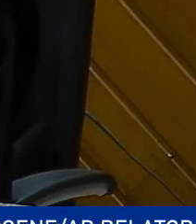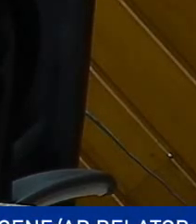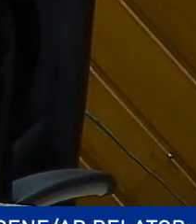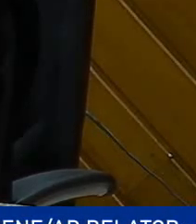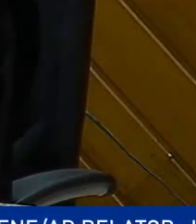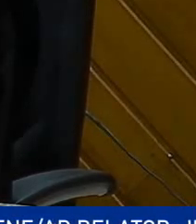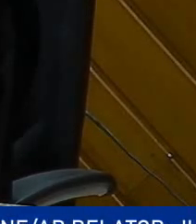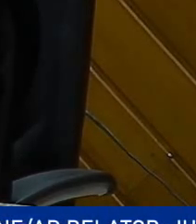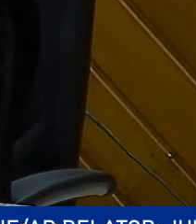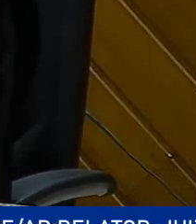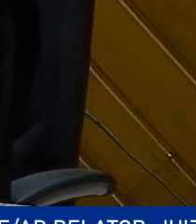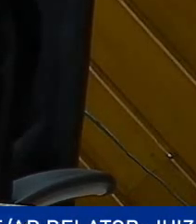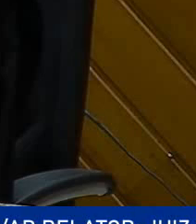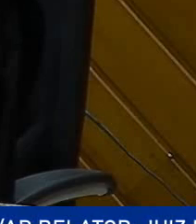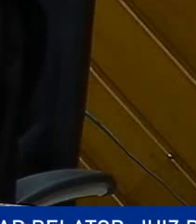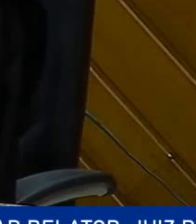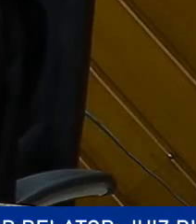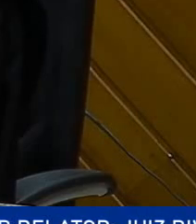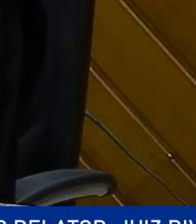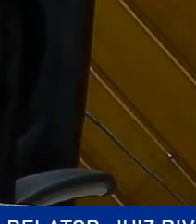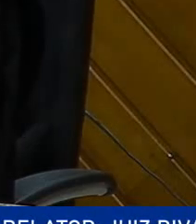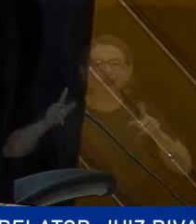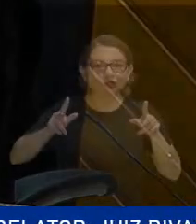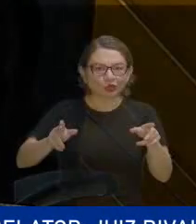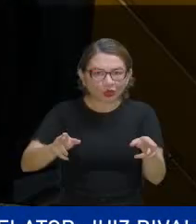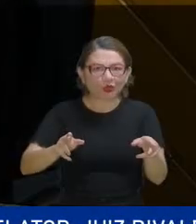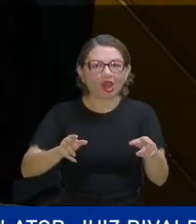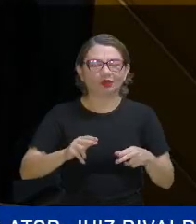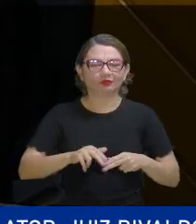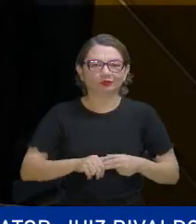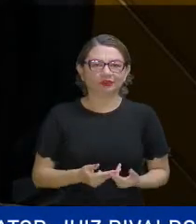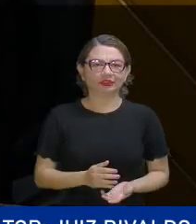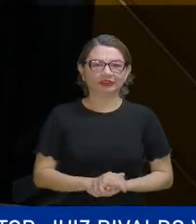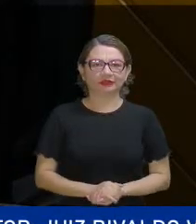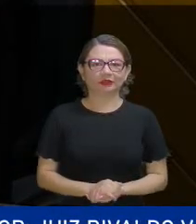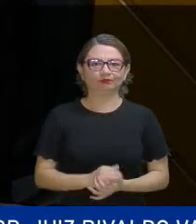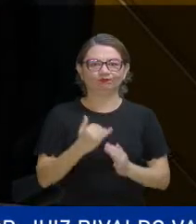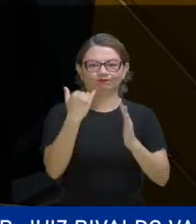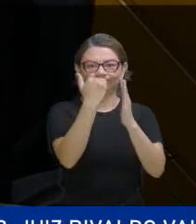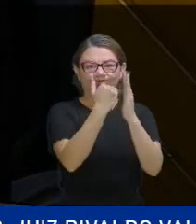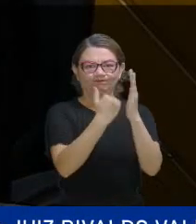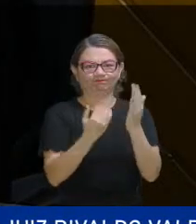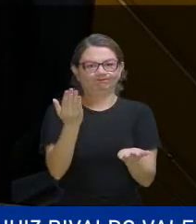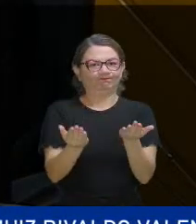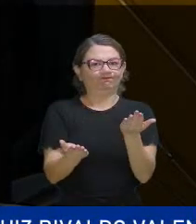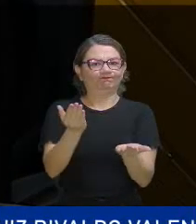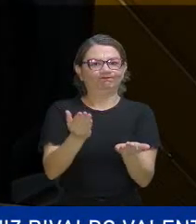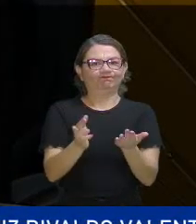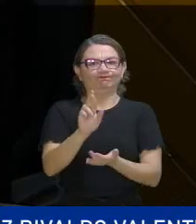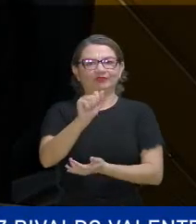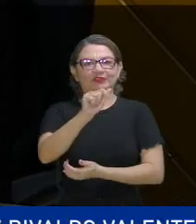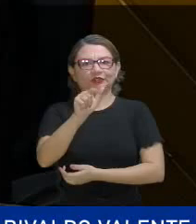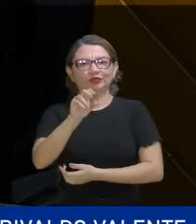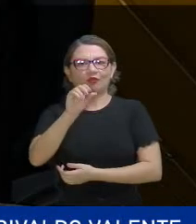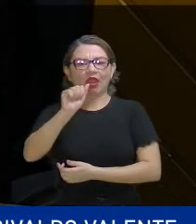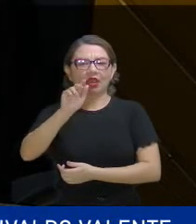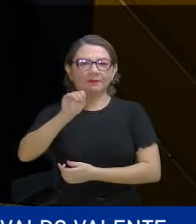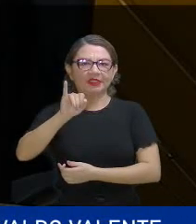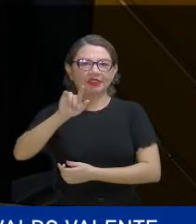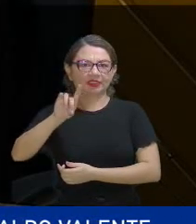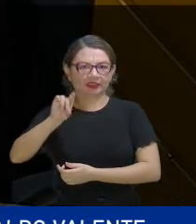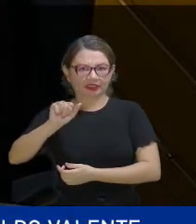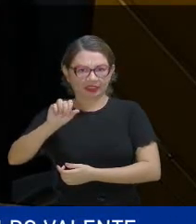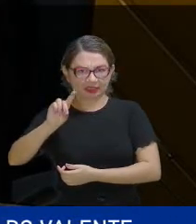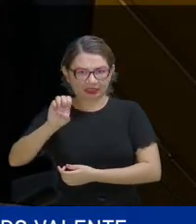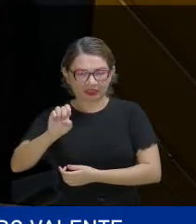situações distintas à mesma gravidade, sob pena de princípios da proporcionalidade e da razoabilidade e